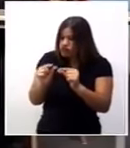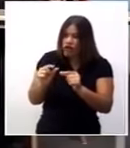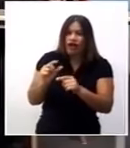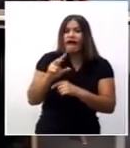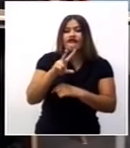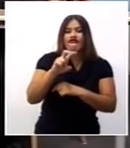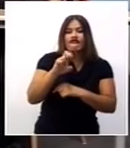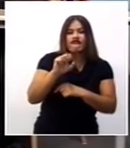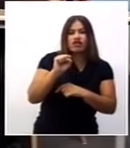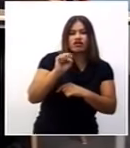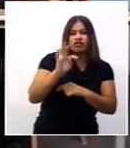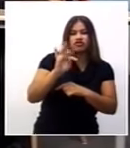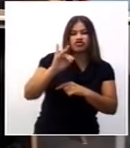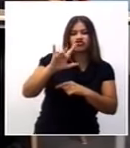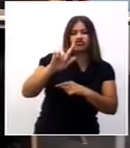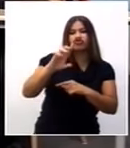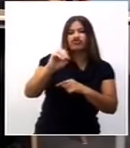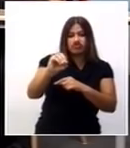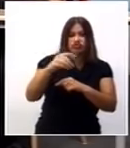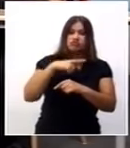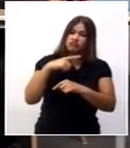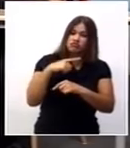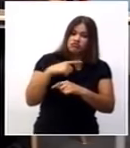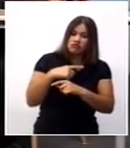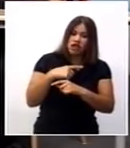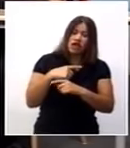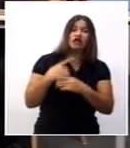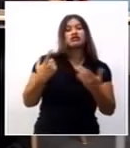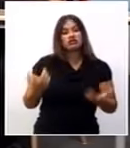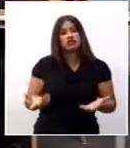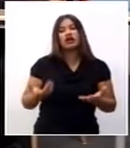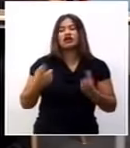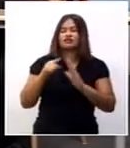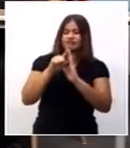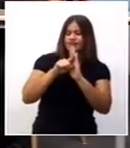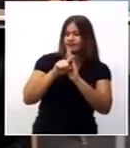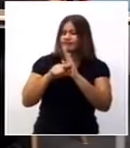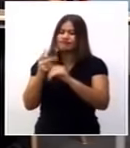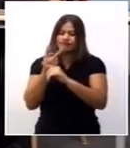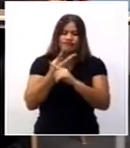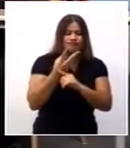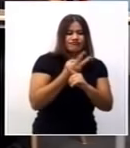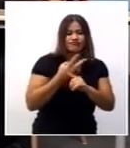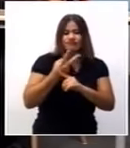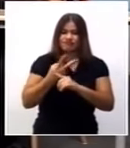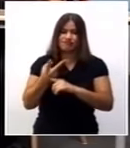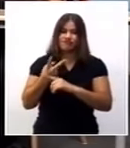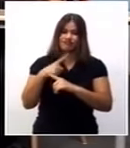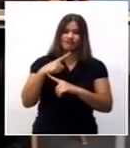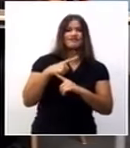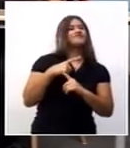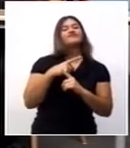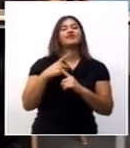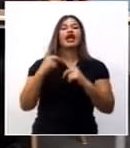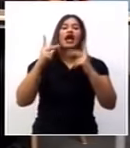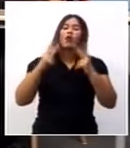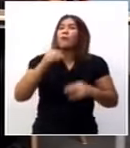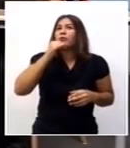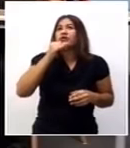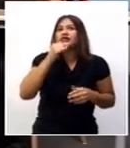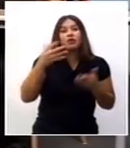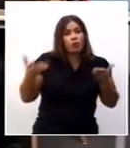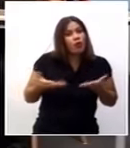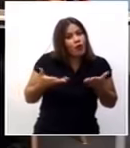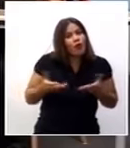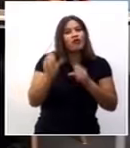que futuramente vão investigar a nosso passado. Exatamente. As nossas aulas também, Sim. né? Daqui a uns 10,